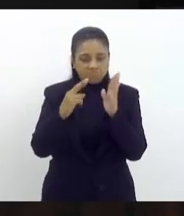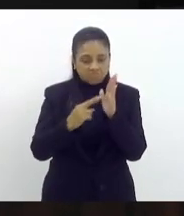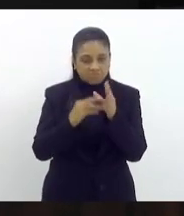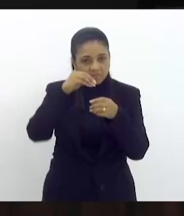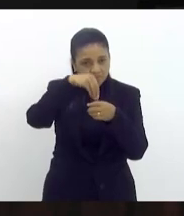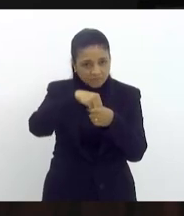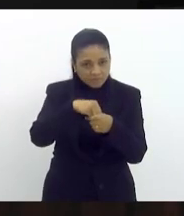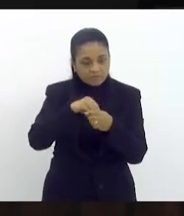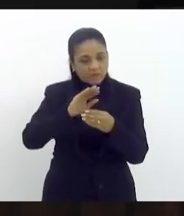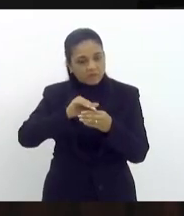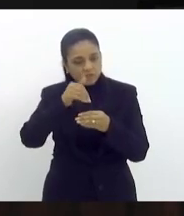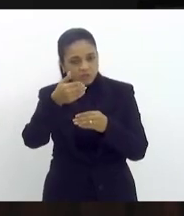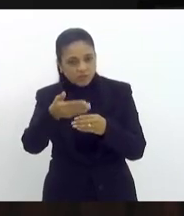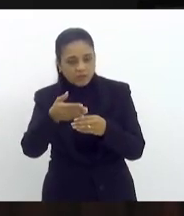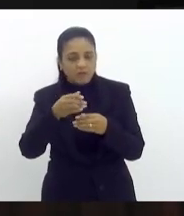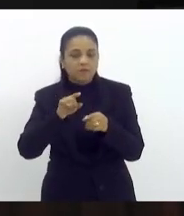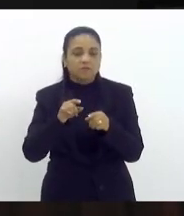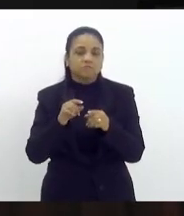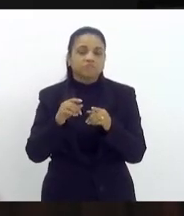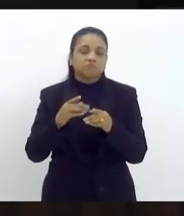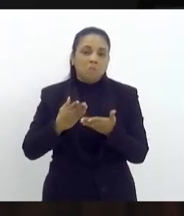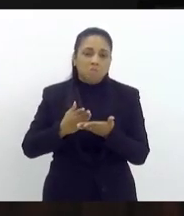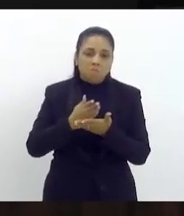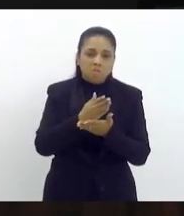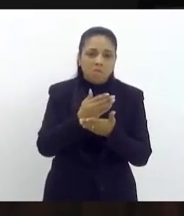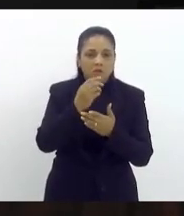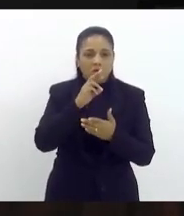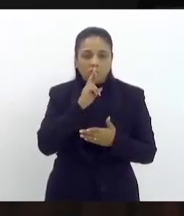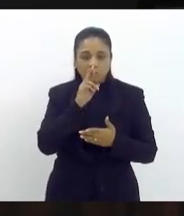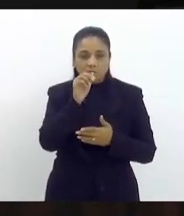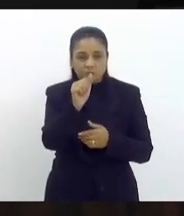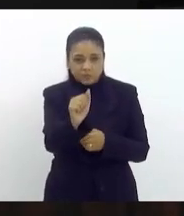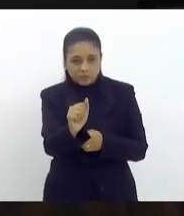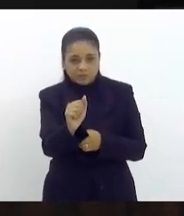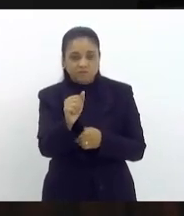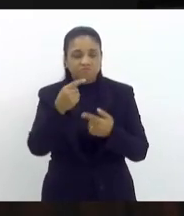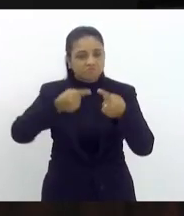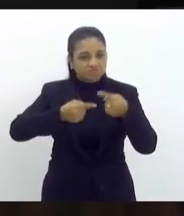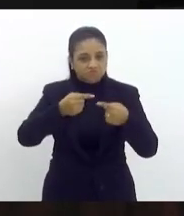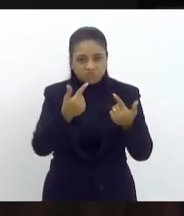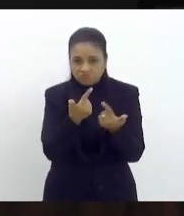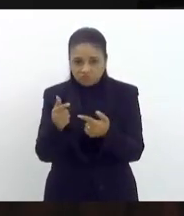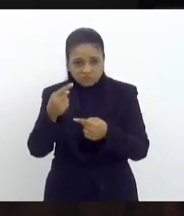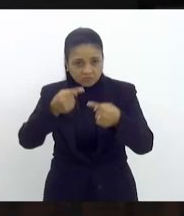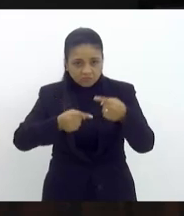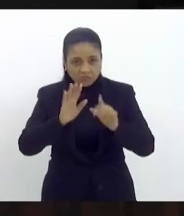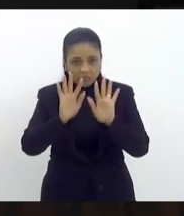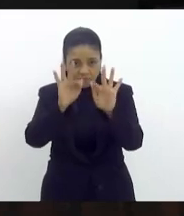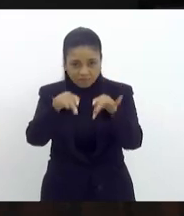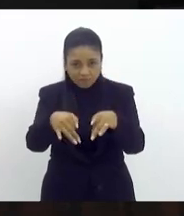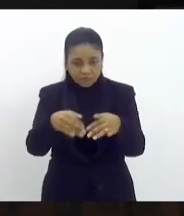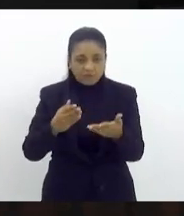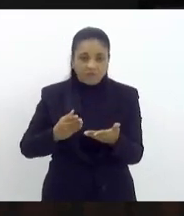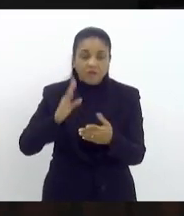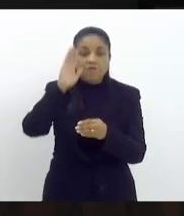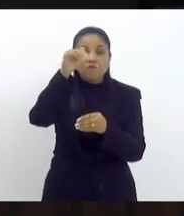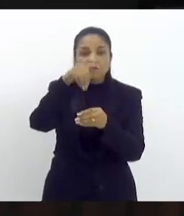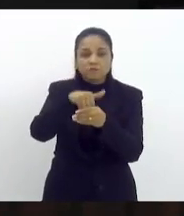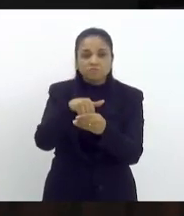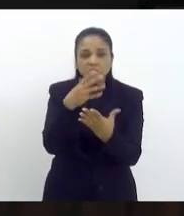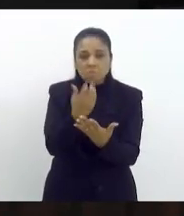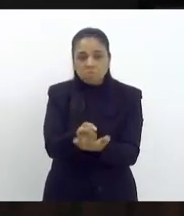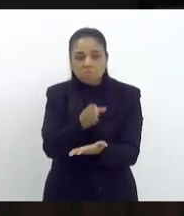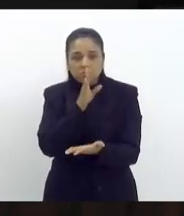proposições externas favorável deputado Rodrigo Amorim em discussão não havendo quem queira discutir encerrada a discussão em votação